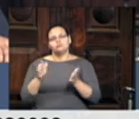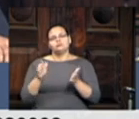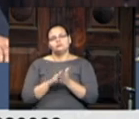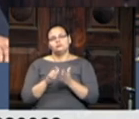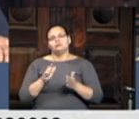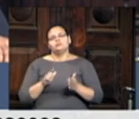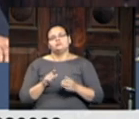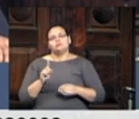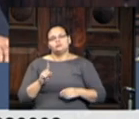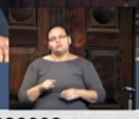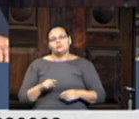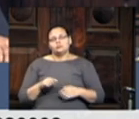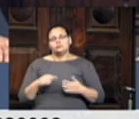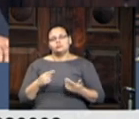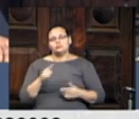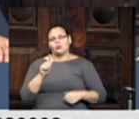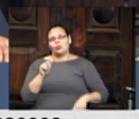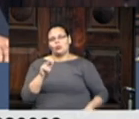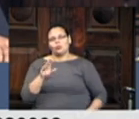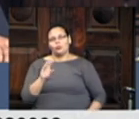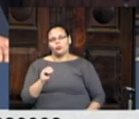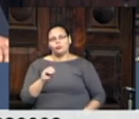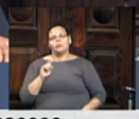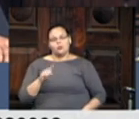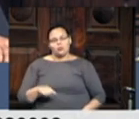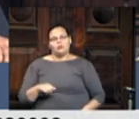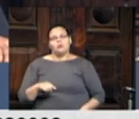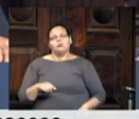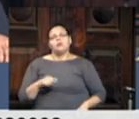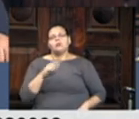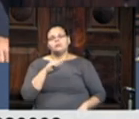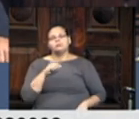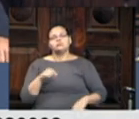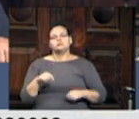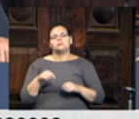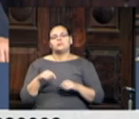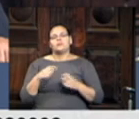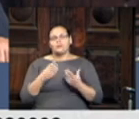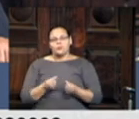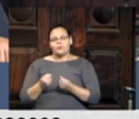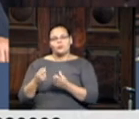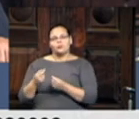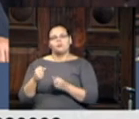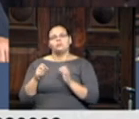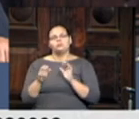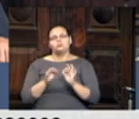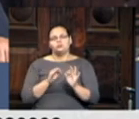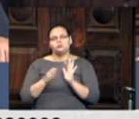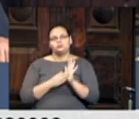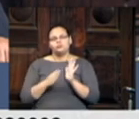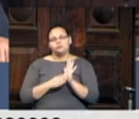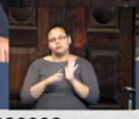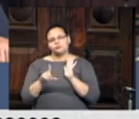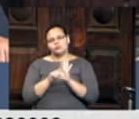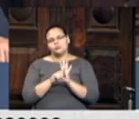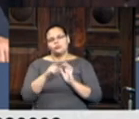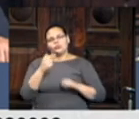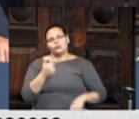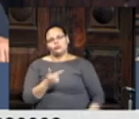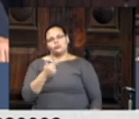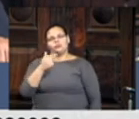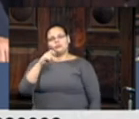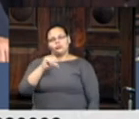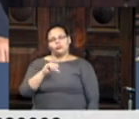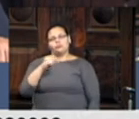que noticiou que a Câmara Federal aprovou um projeto de lei por 292 votos